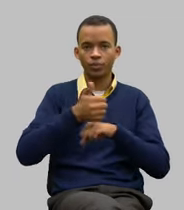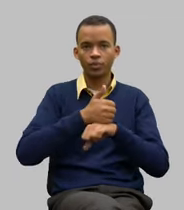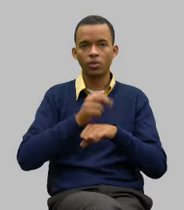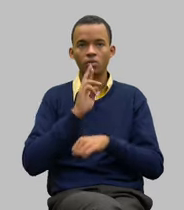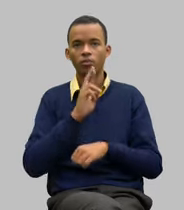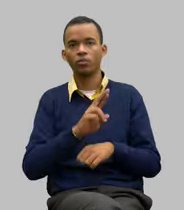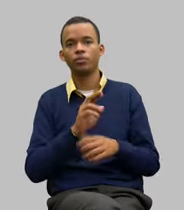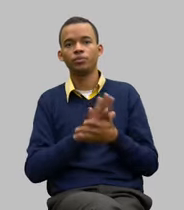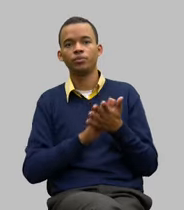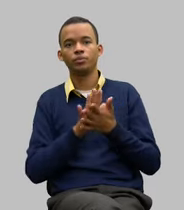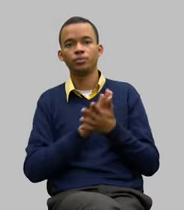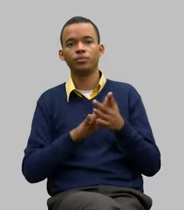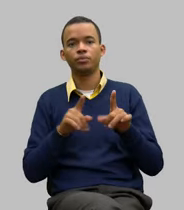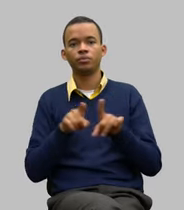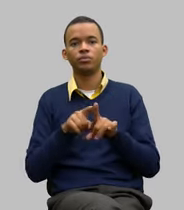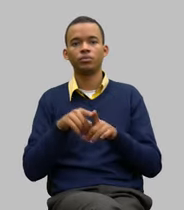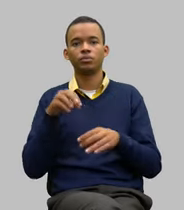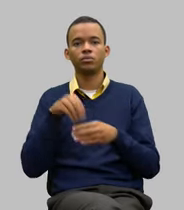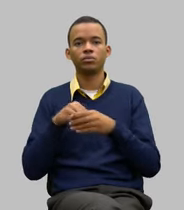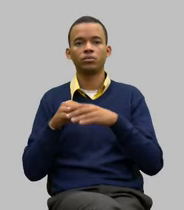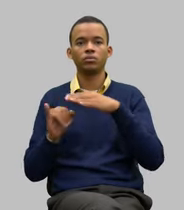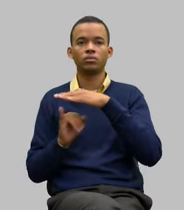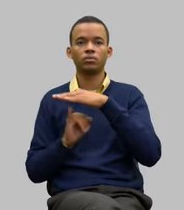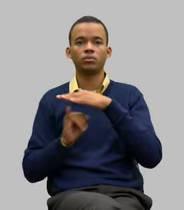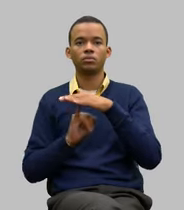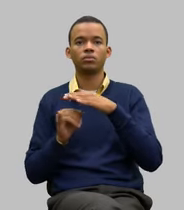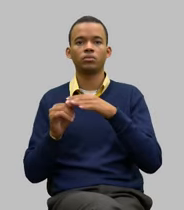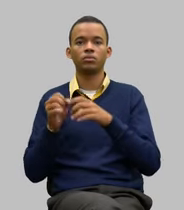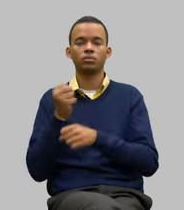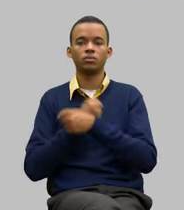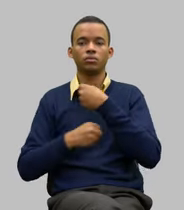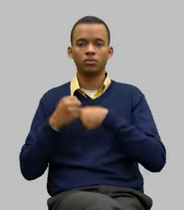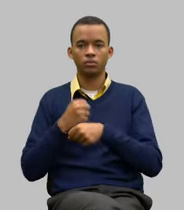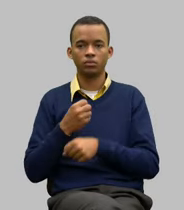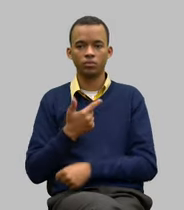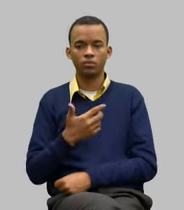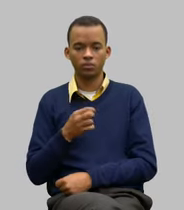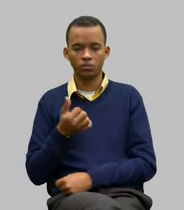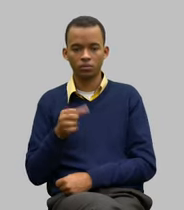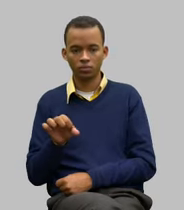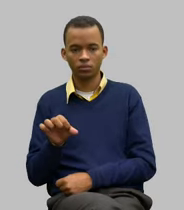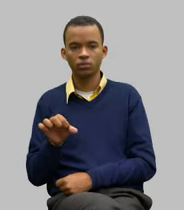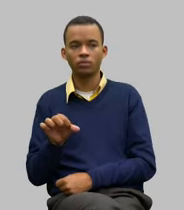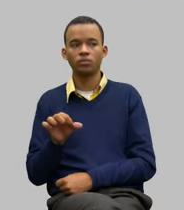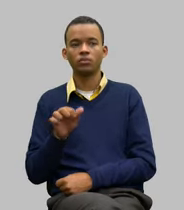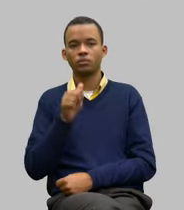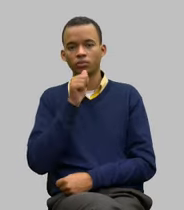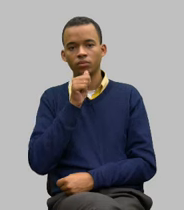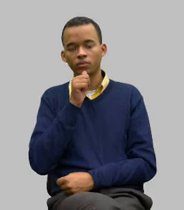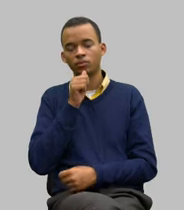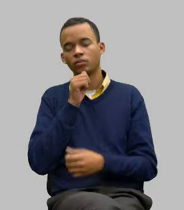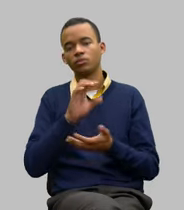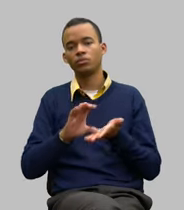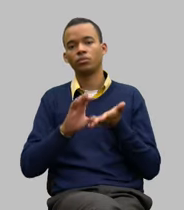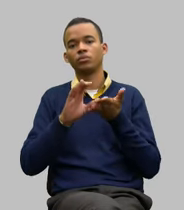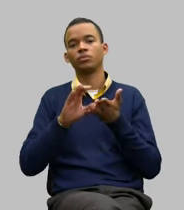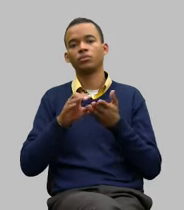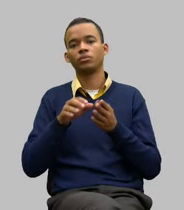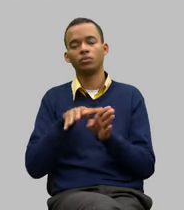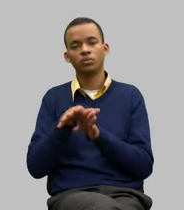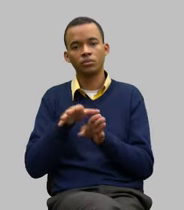comunicados internos feitos contra os presos desde 2019 não é feito o conselho disciplinar ocasionando que os